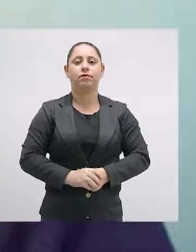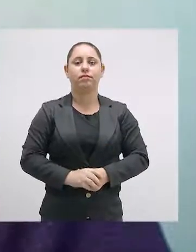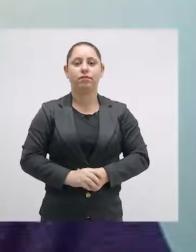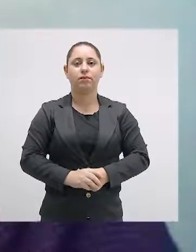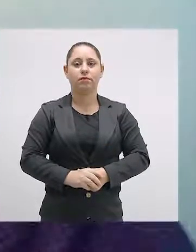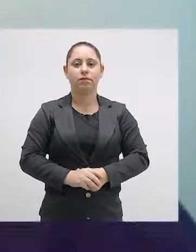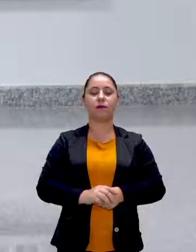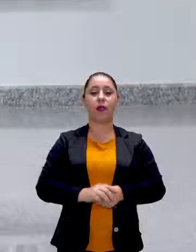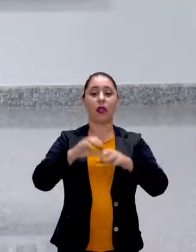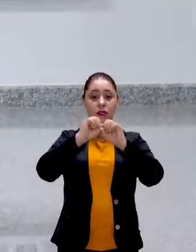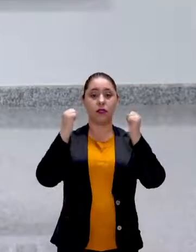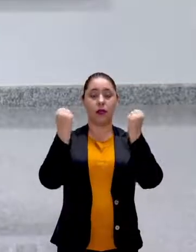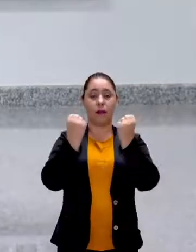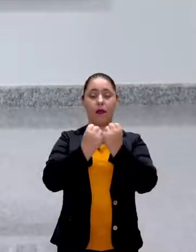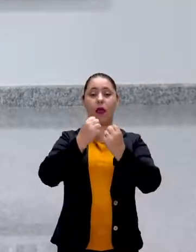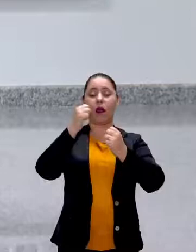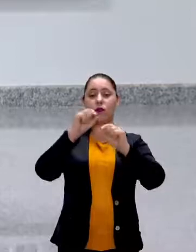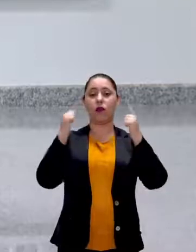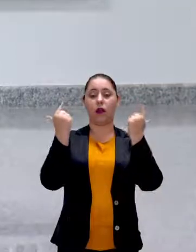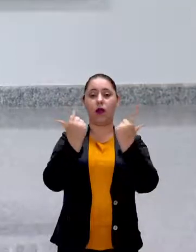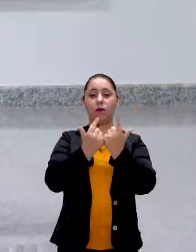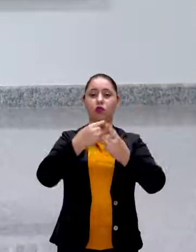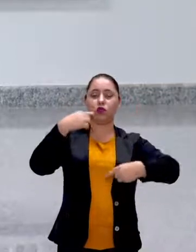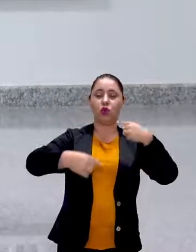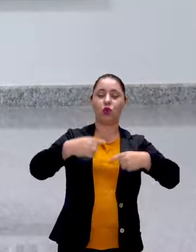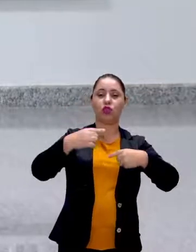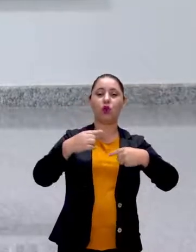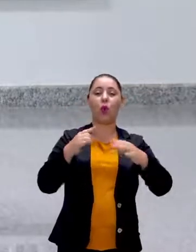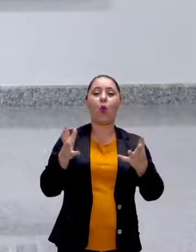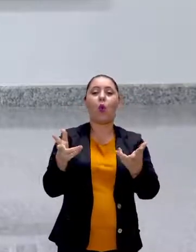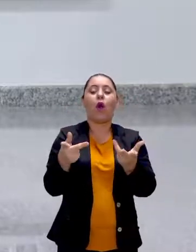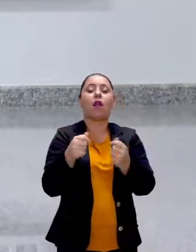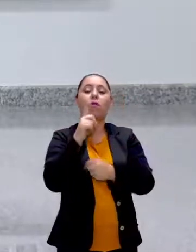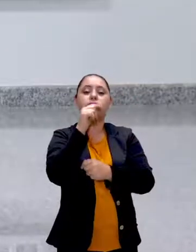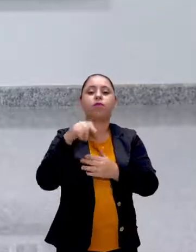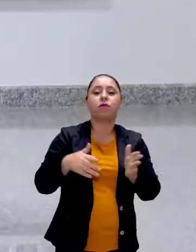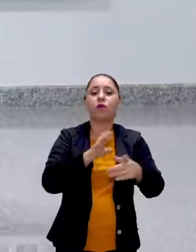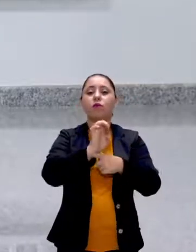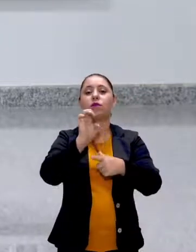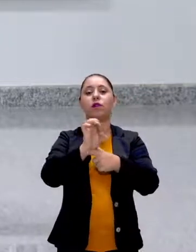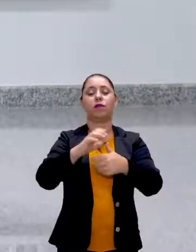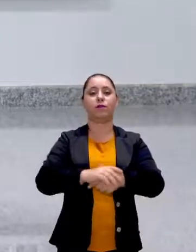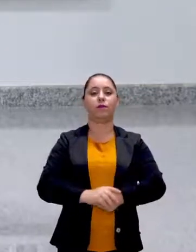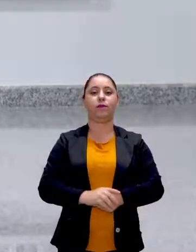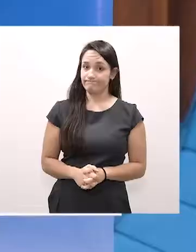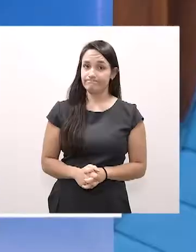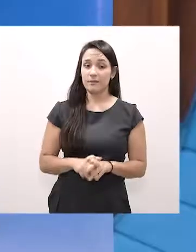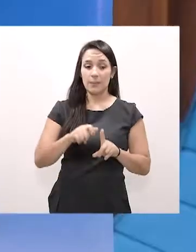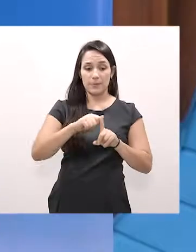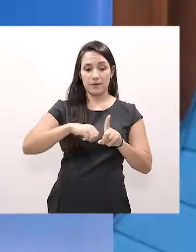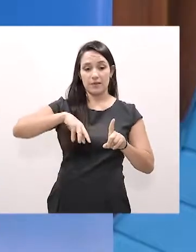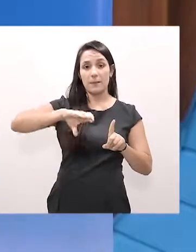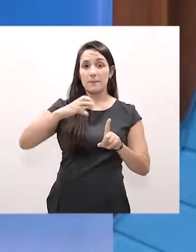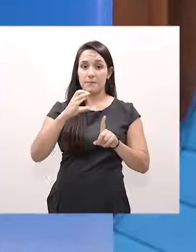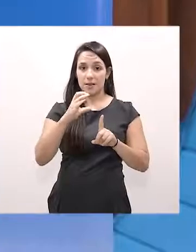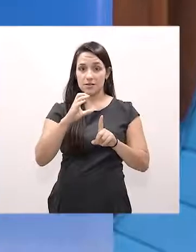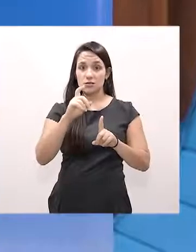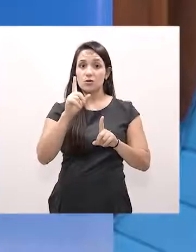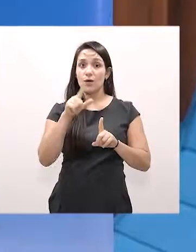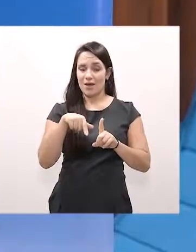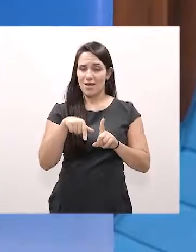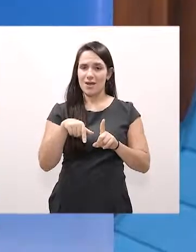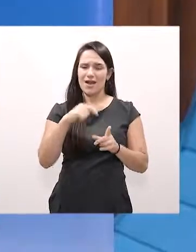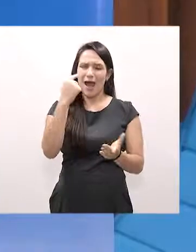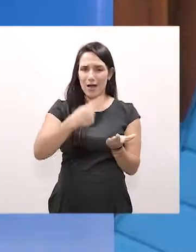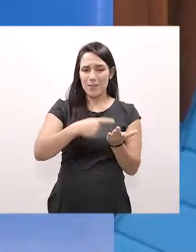fundações de pesquisas. Seminário na Alemes discutiu a qualidade e a preservação das águas do estado. Era para ser em